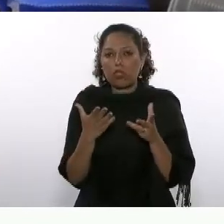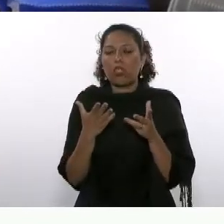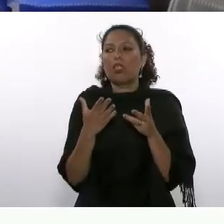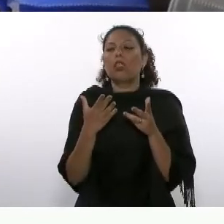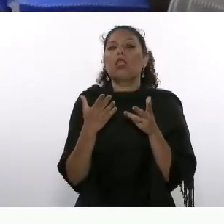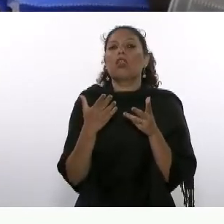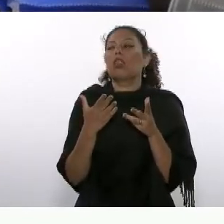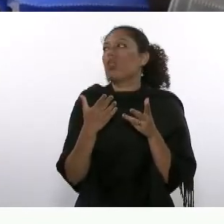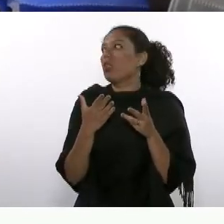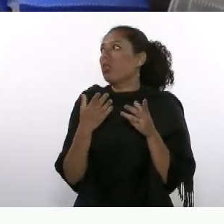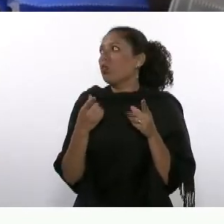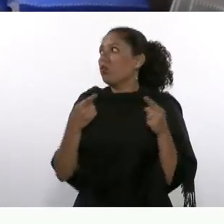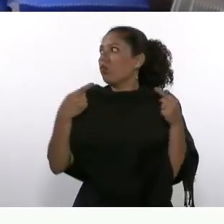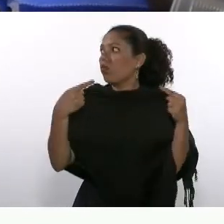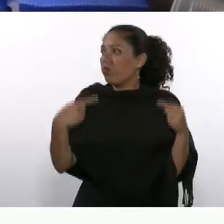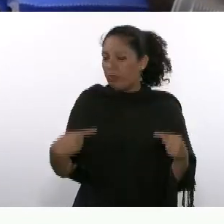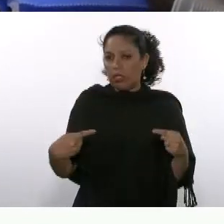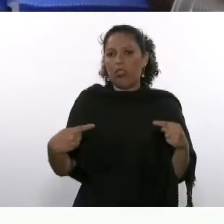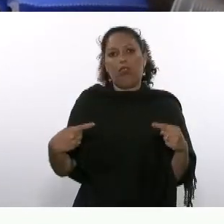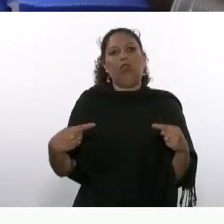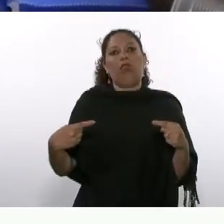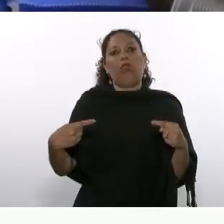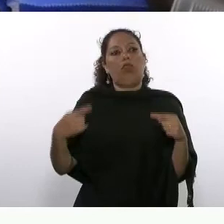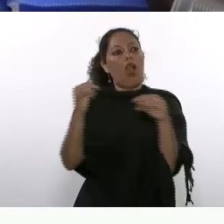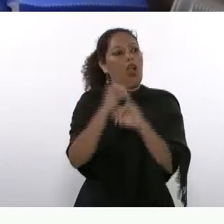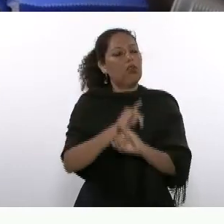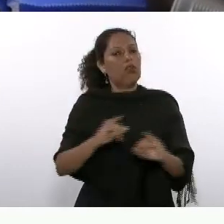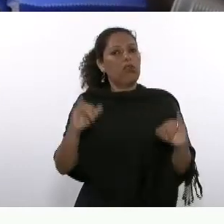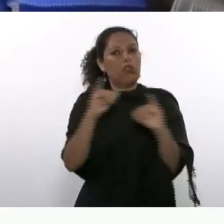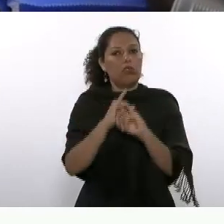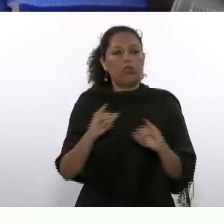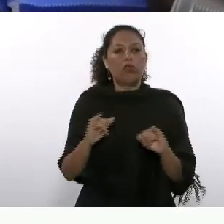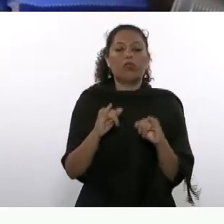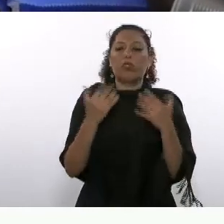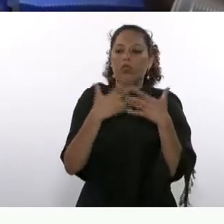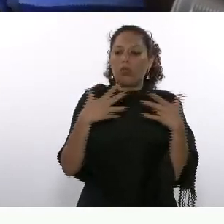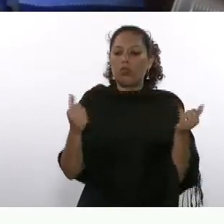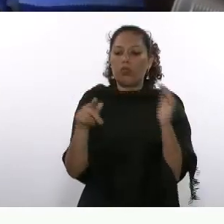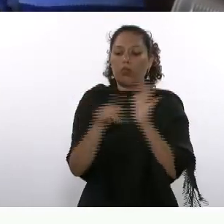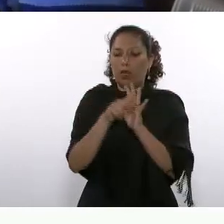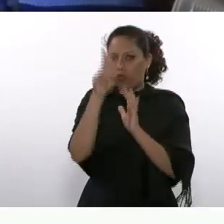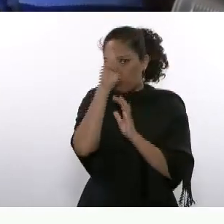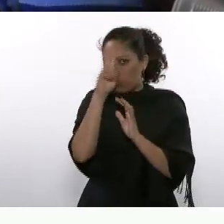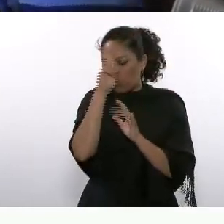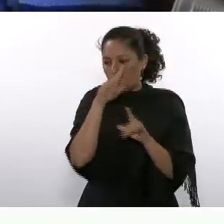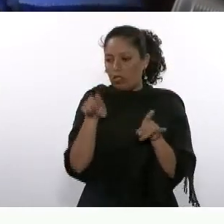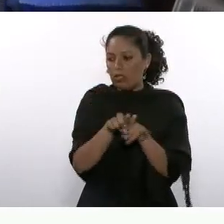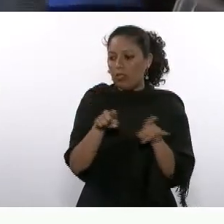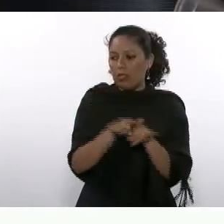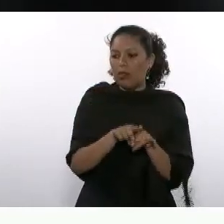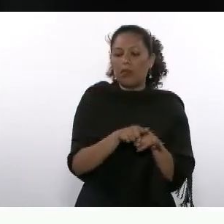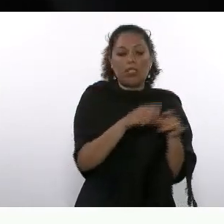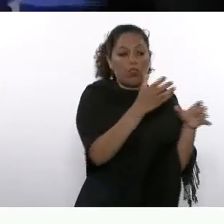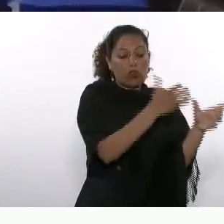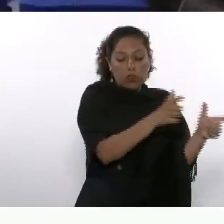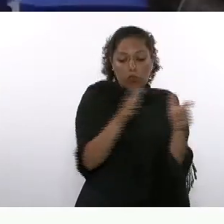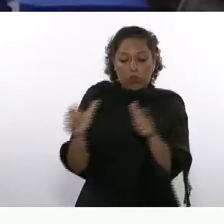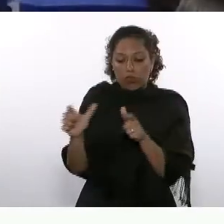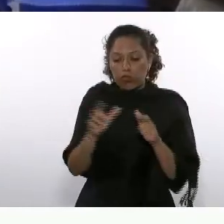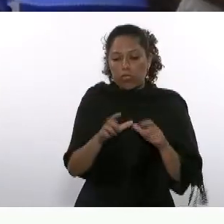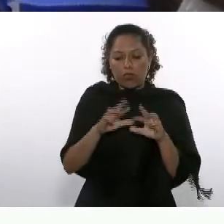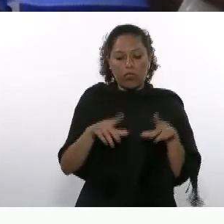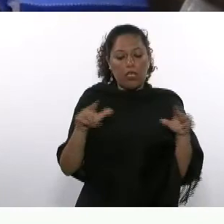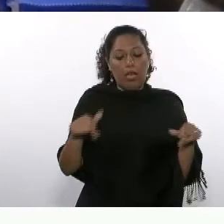atacar nessa frente sinalização de patrimônio, sinalização dos sítios. O Rio de Janeiro